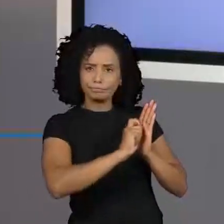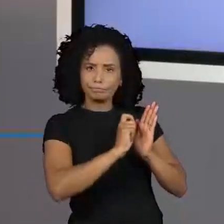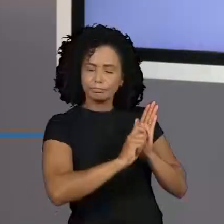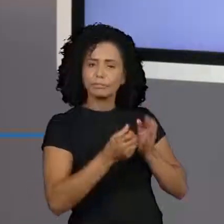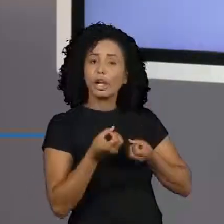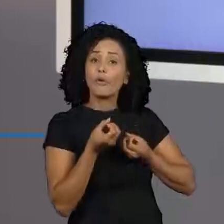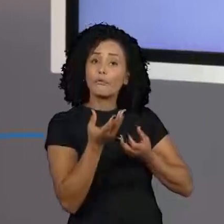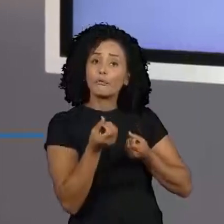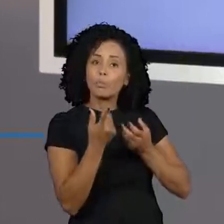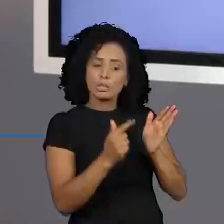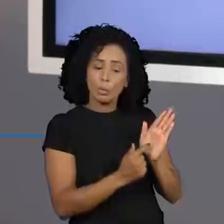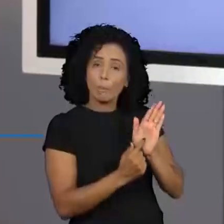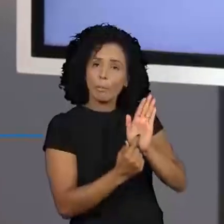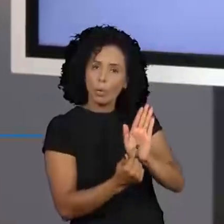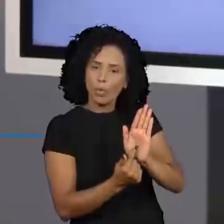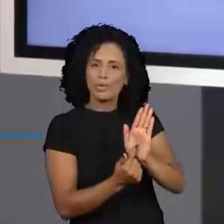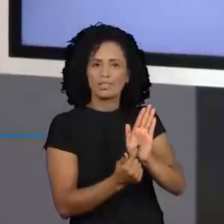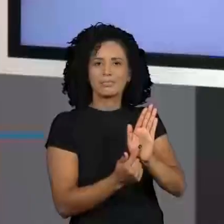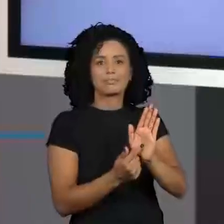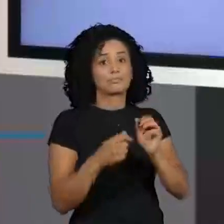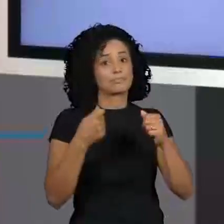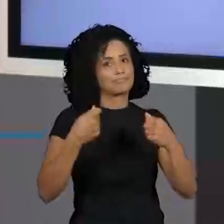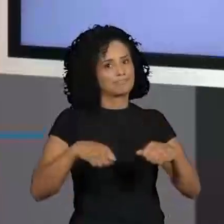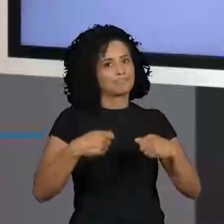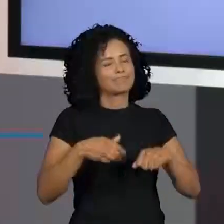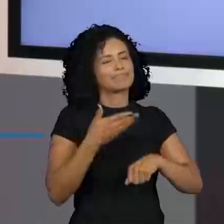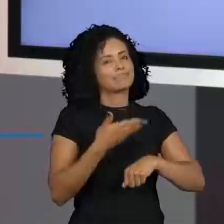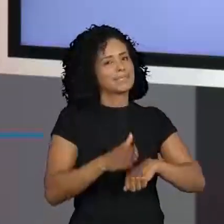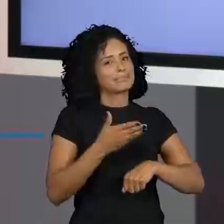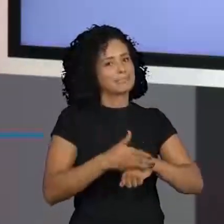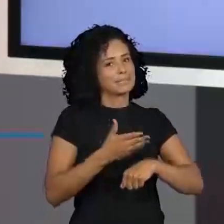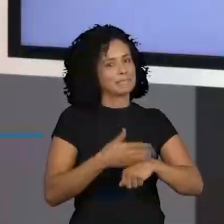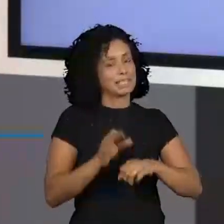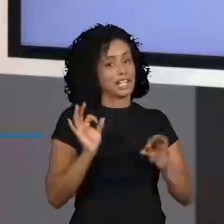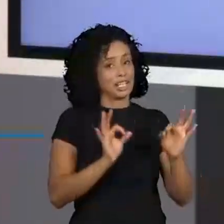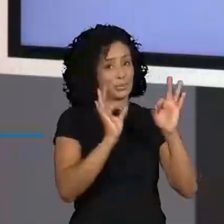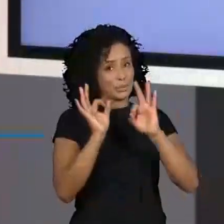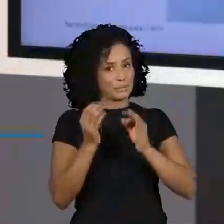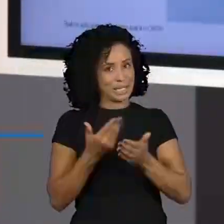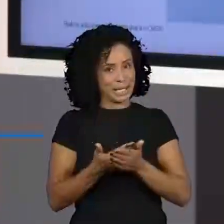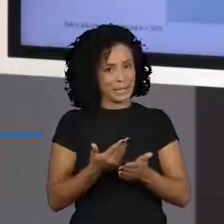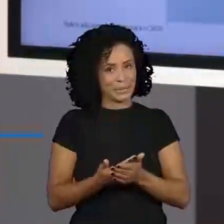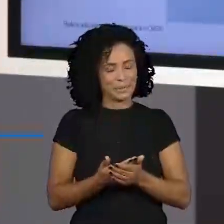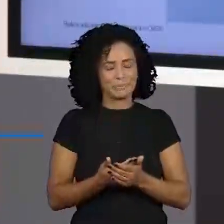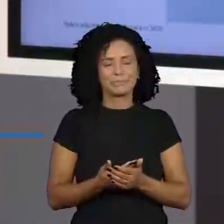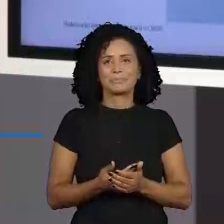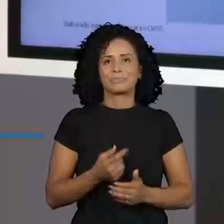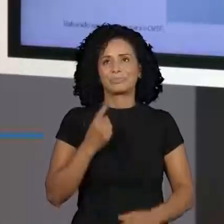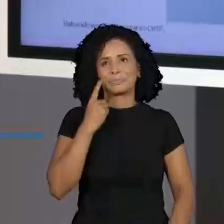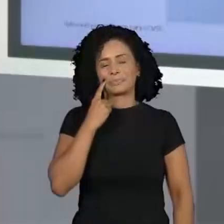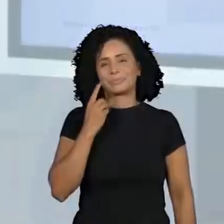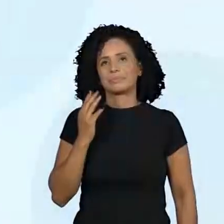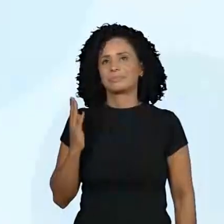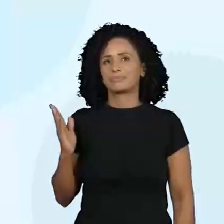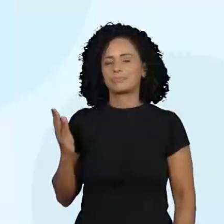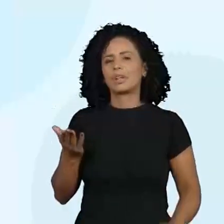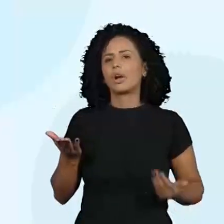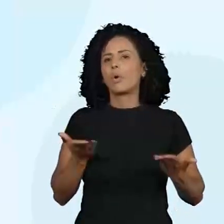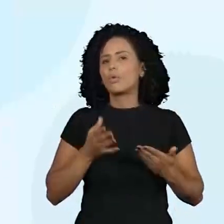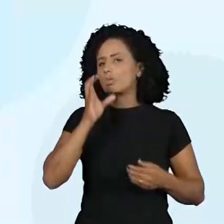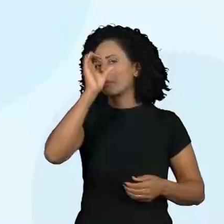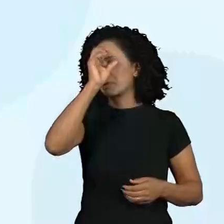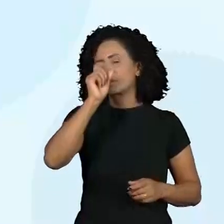de habilidade que você precisa adquirir e é só assistir a aula de hoje. Então vamos ver do que vai se tratar, professora. O que vamos